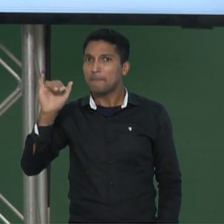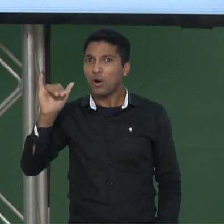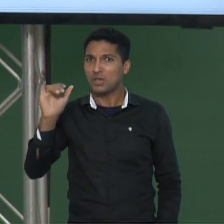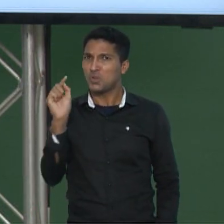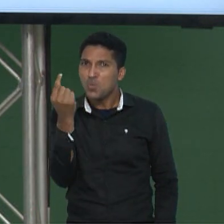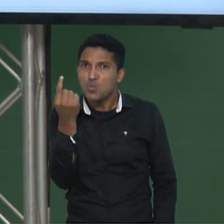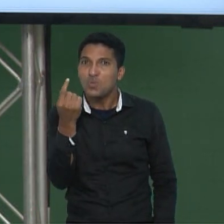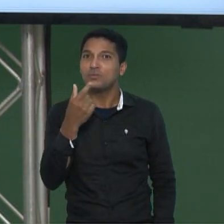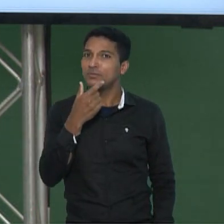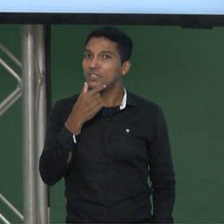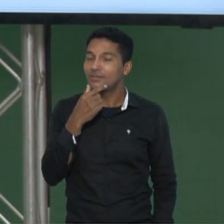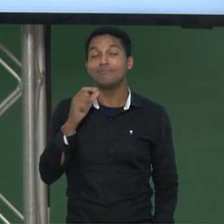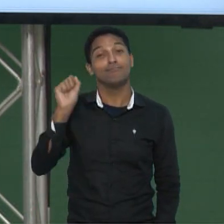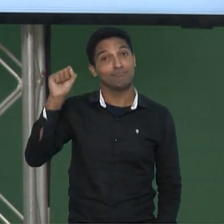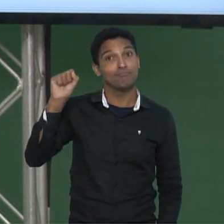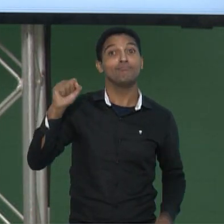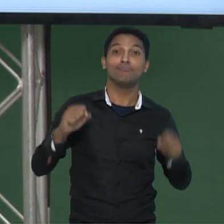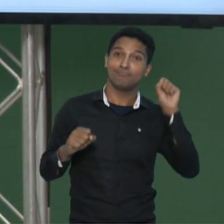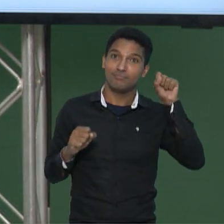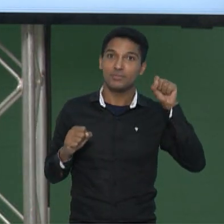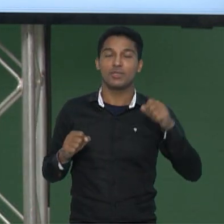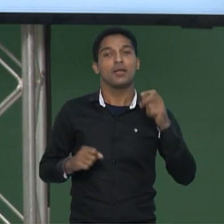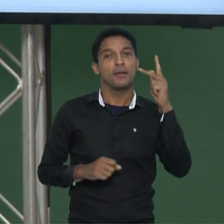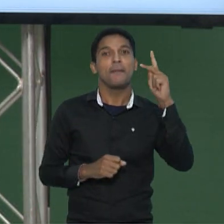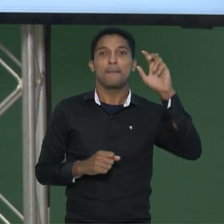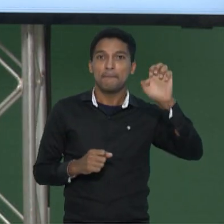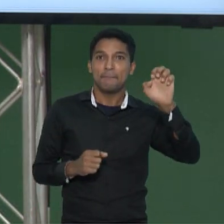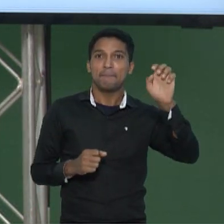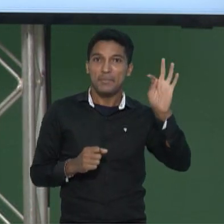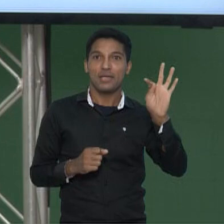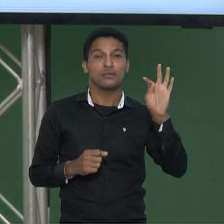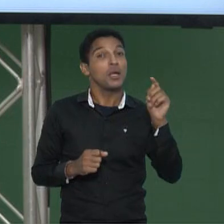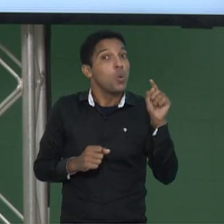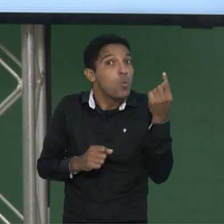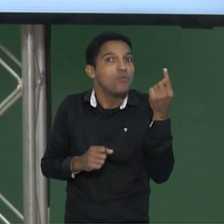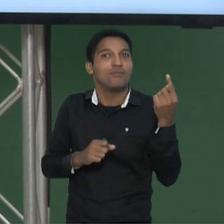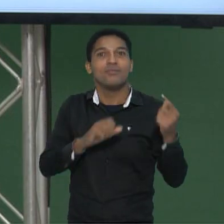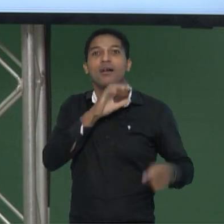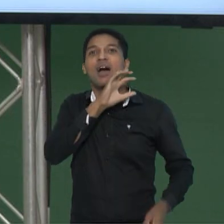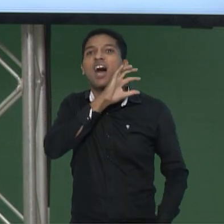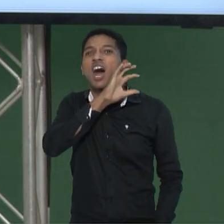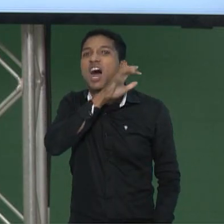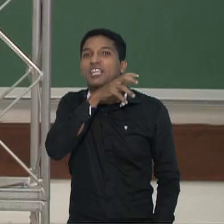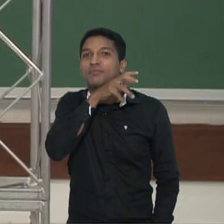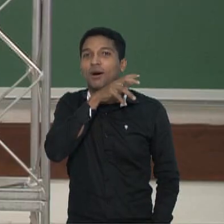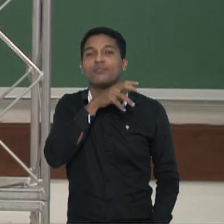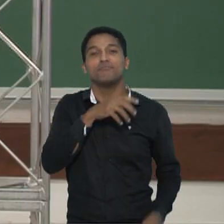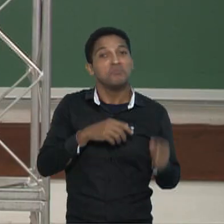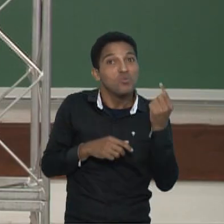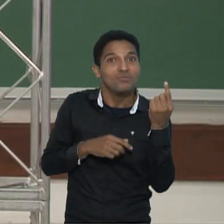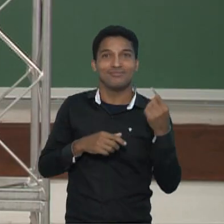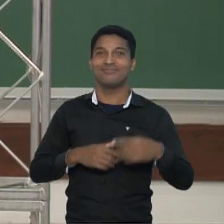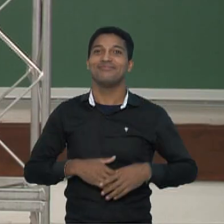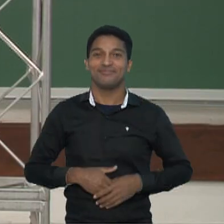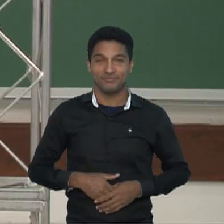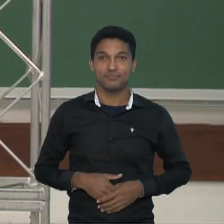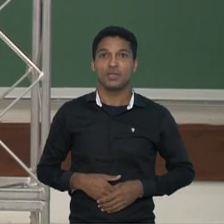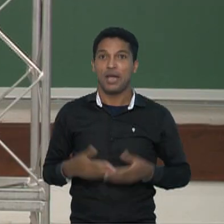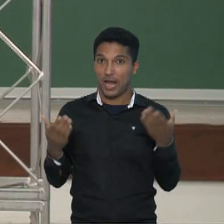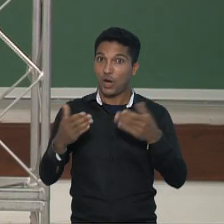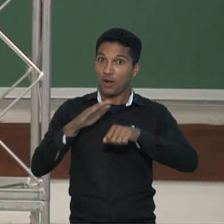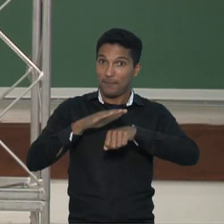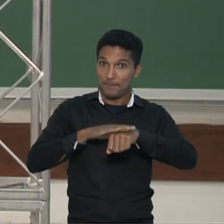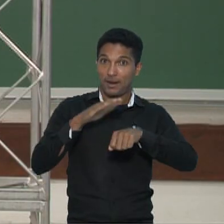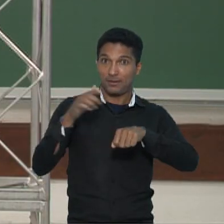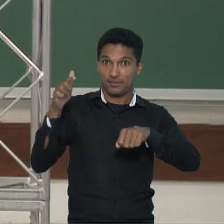só pet, eu vou estar falando de um único animal de estimação. Nós vamos para mais um exercício. Olha